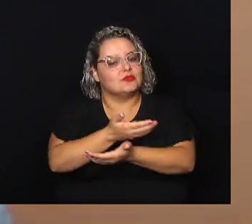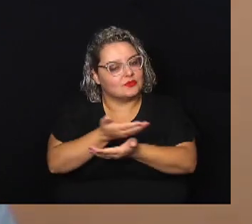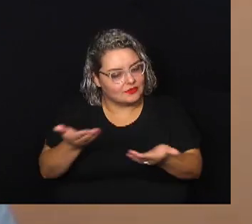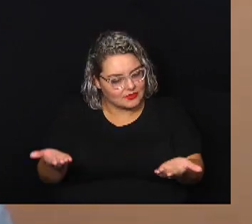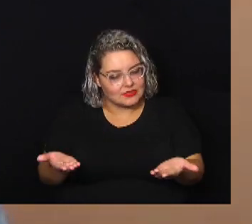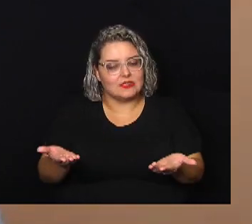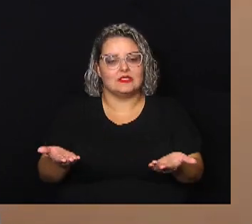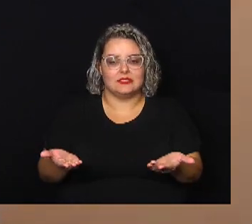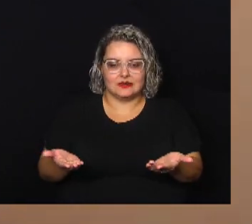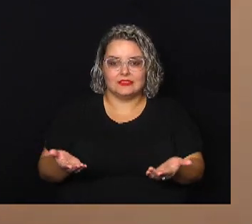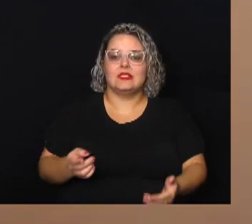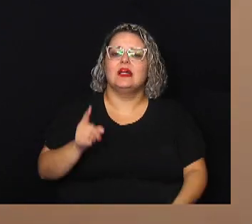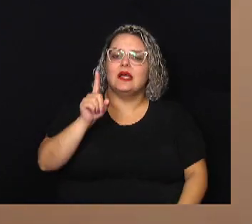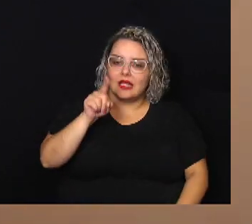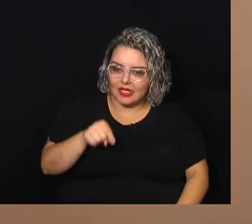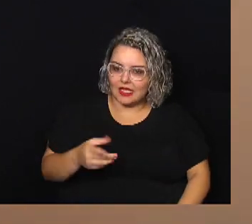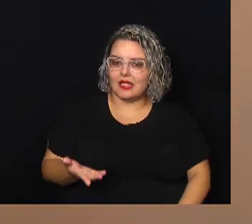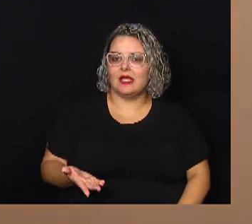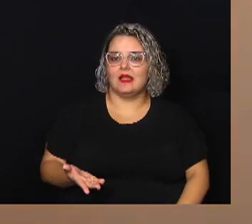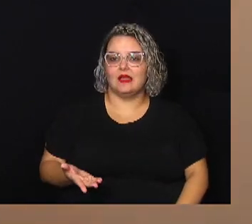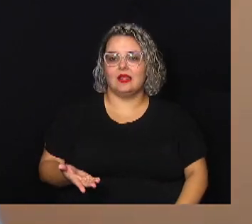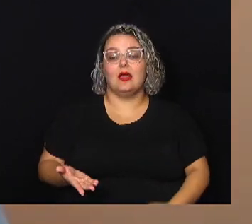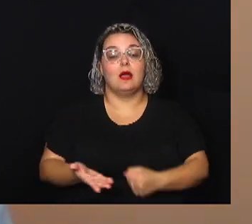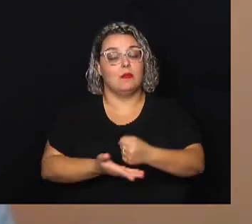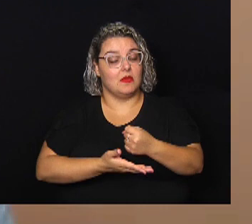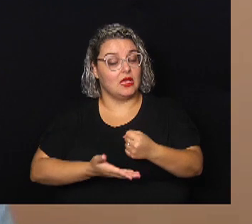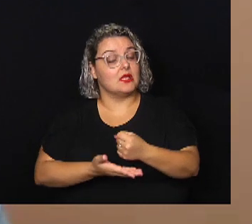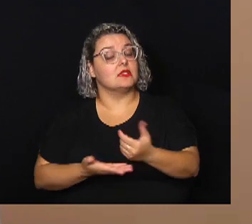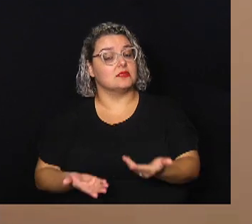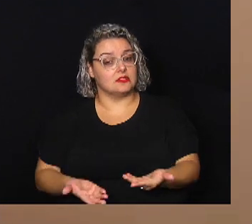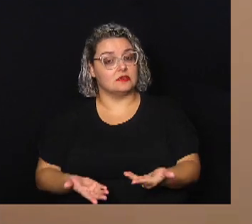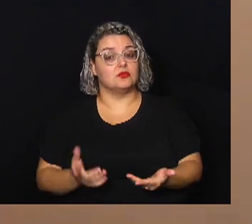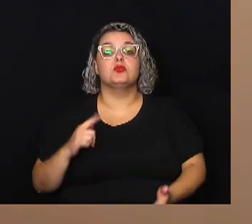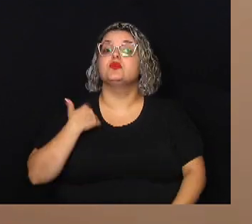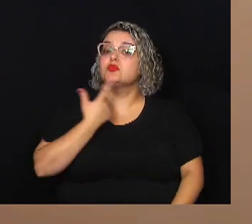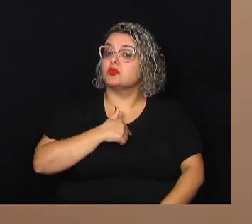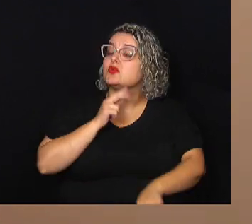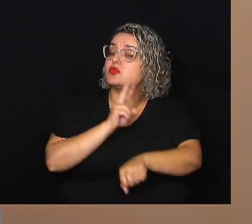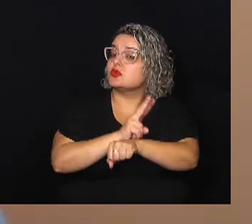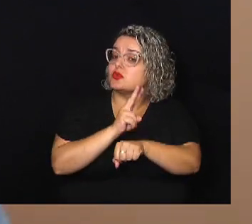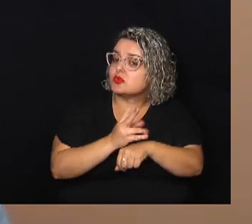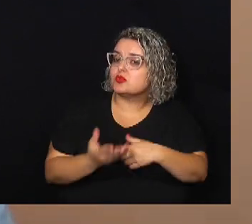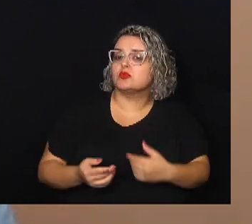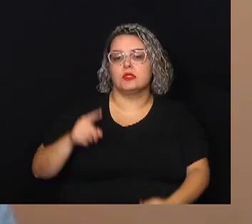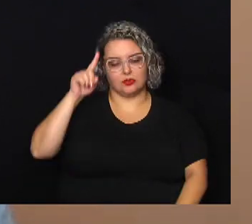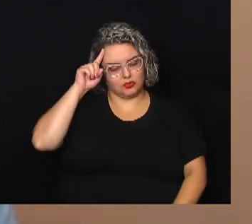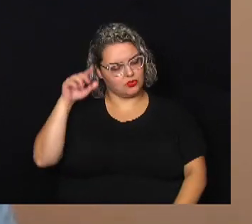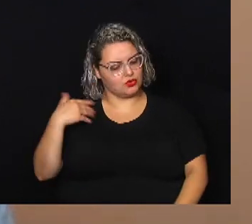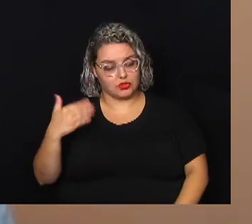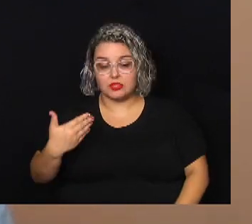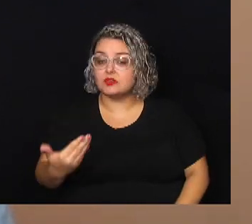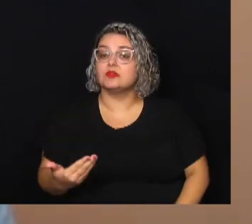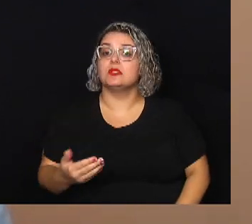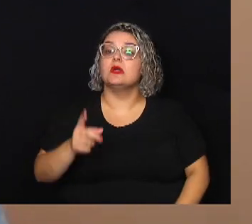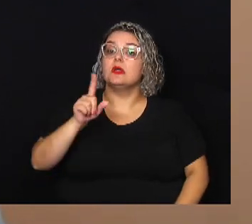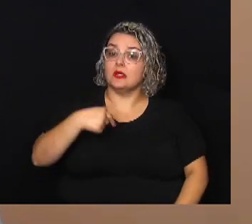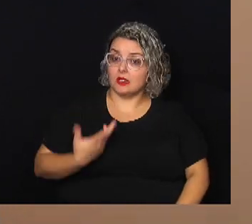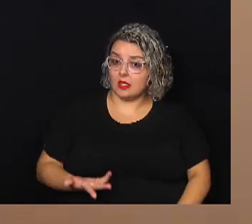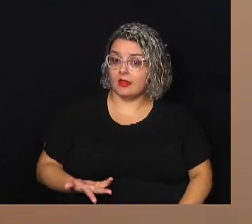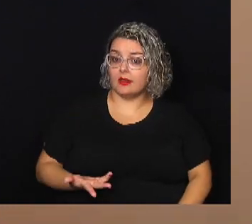e esse é um dos pilares do nosso cuidado, da nossa rotina. É trabalhar